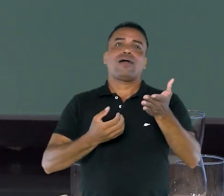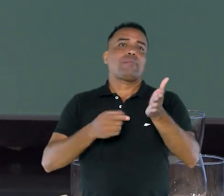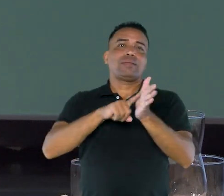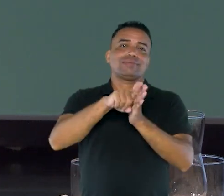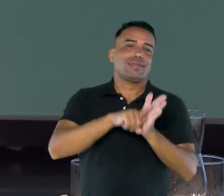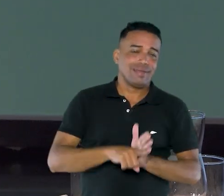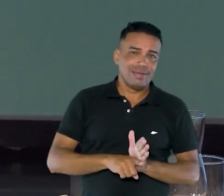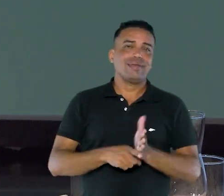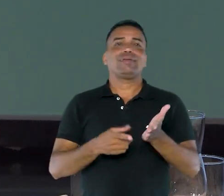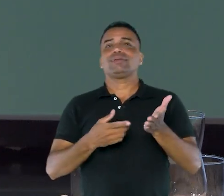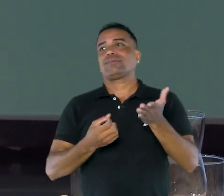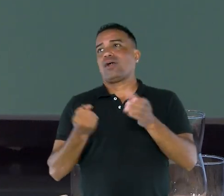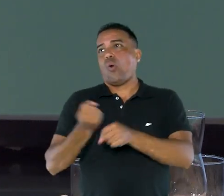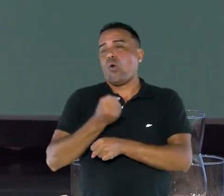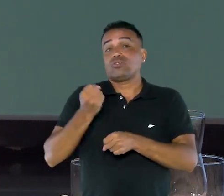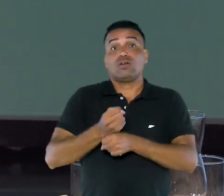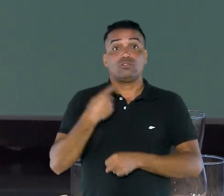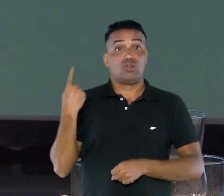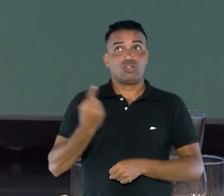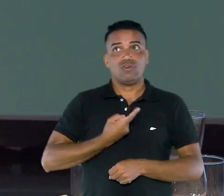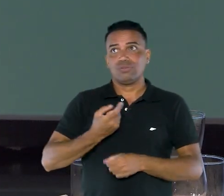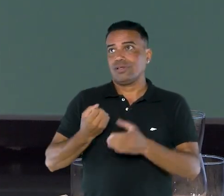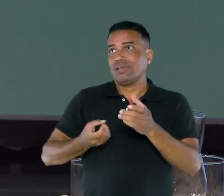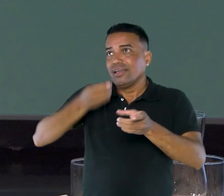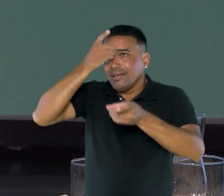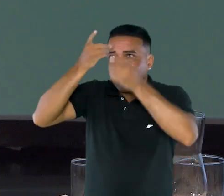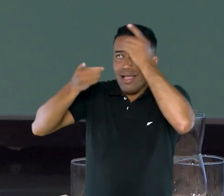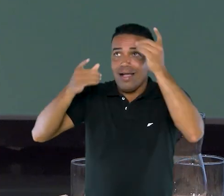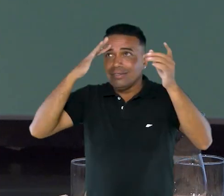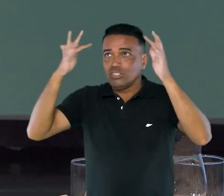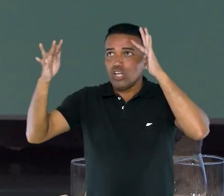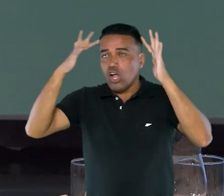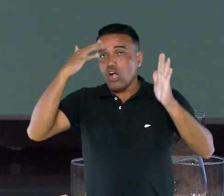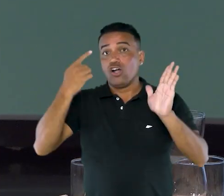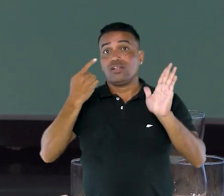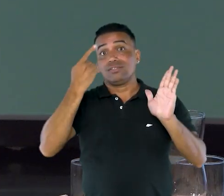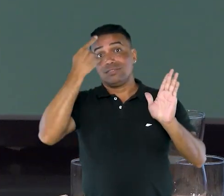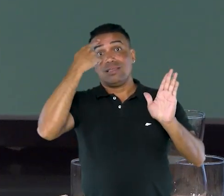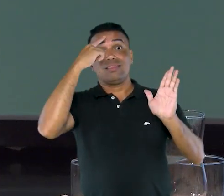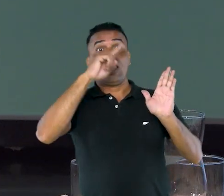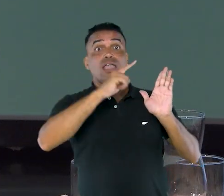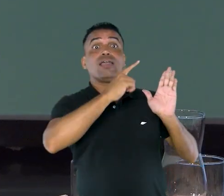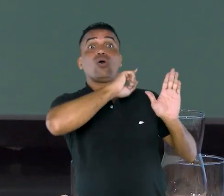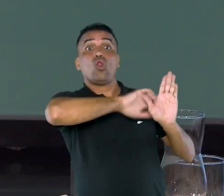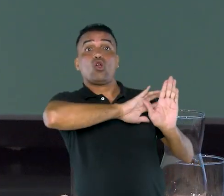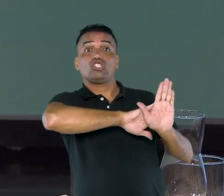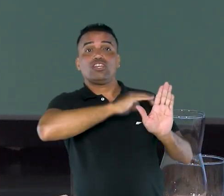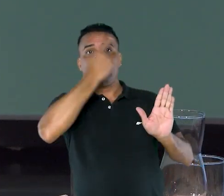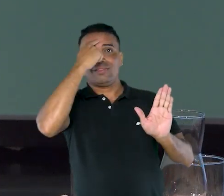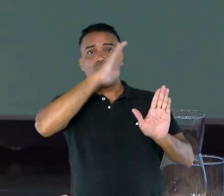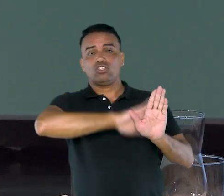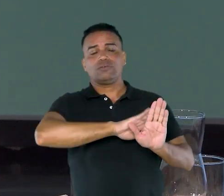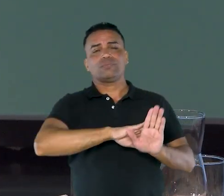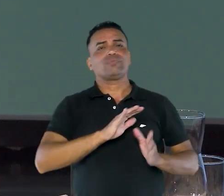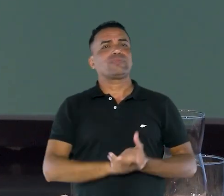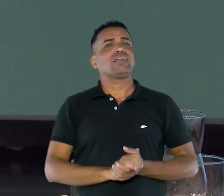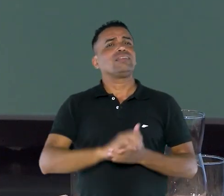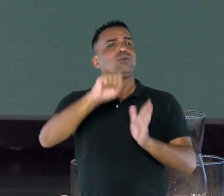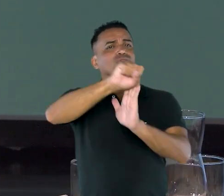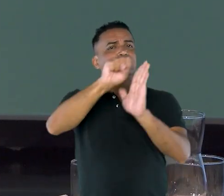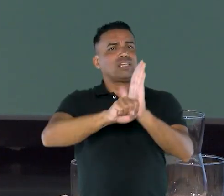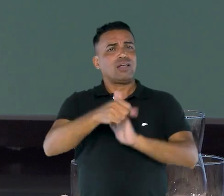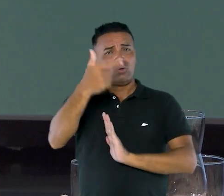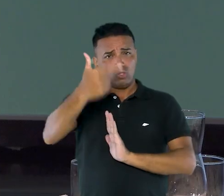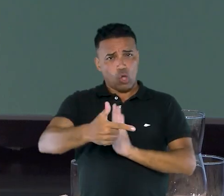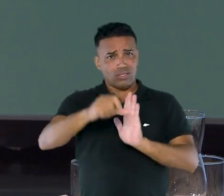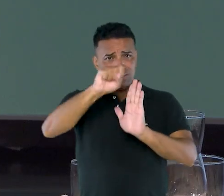pouco, e a gente vai criar histórias, ideologias para explicar. Desde o século II,